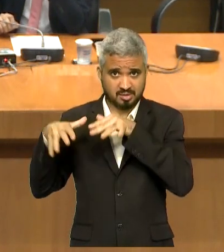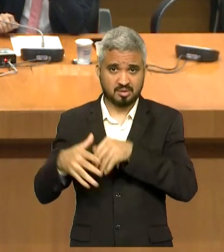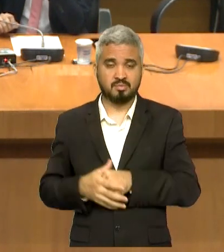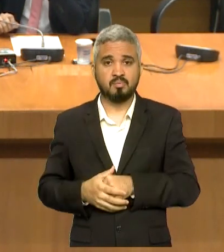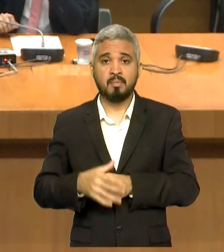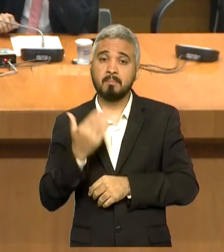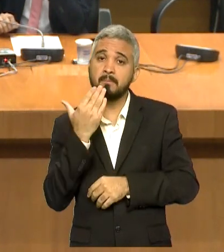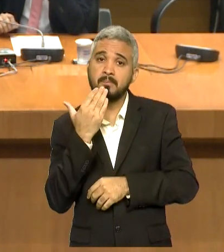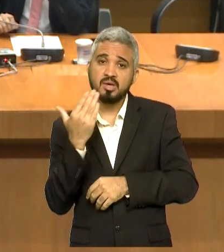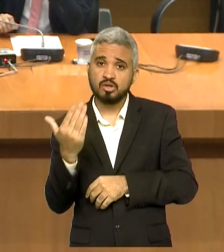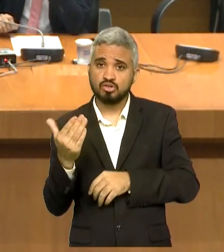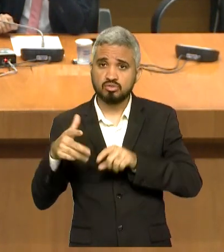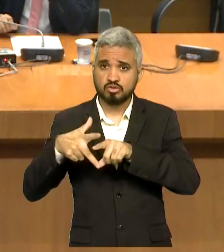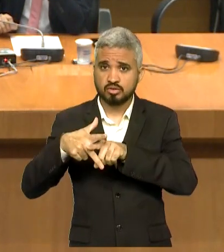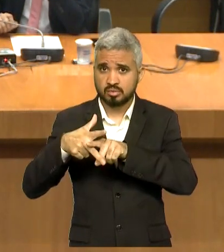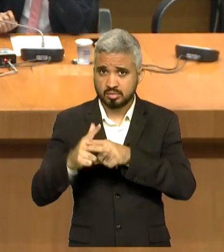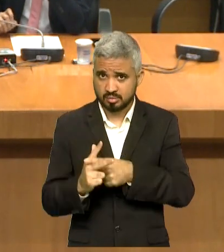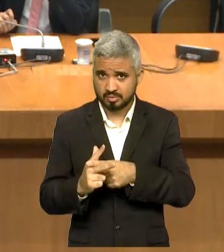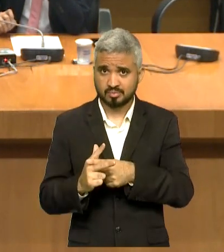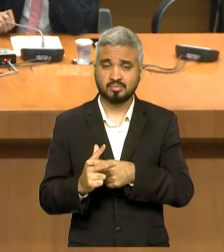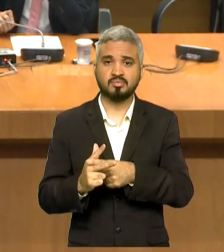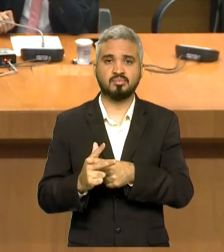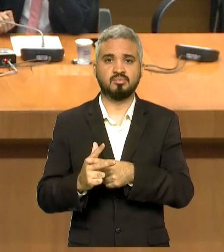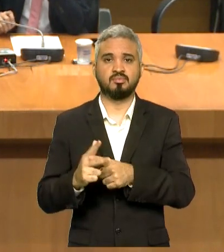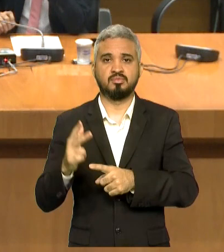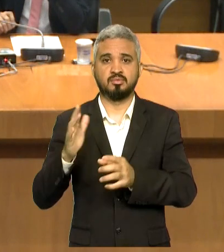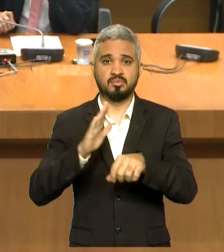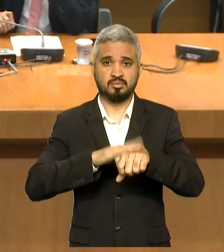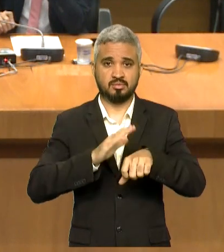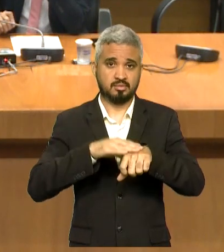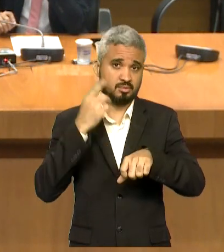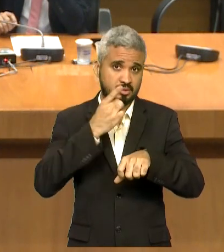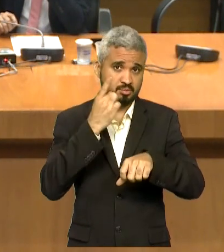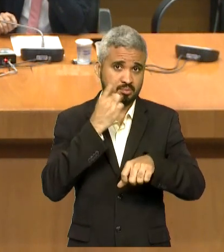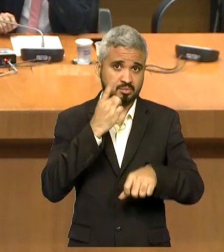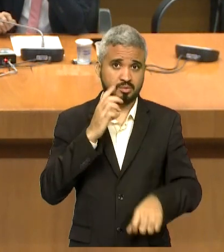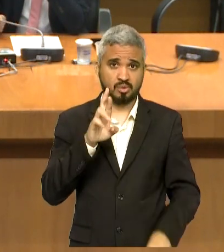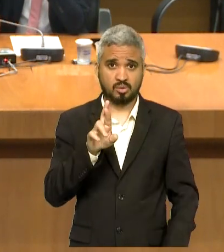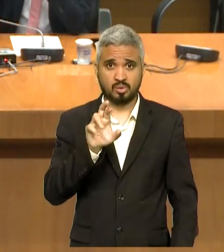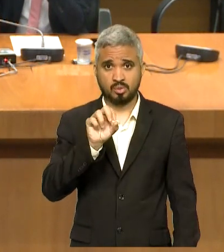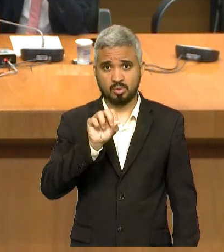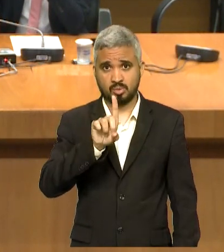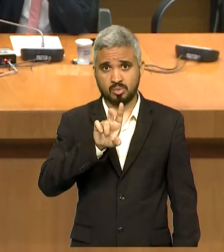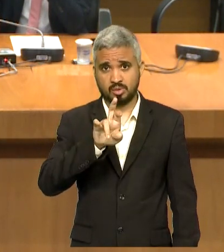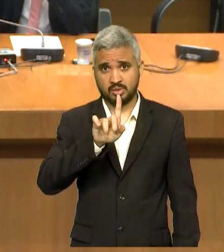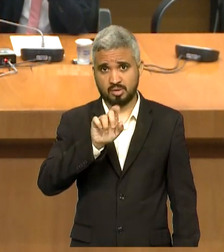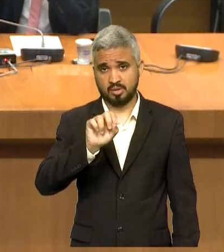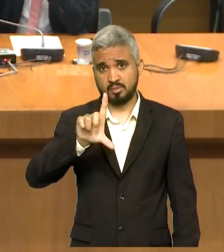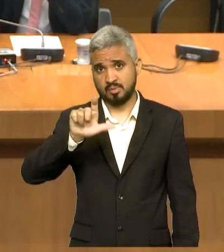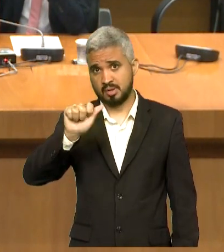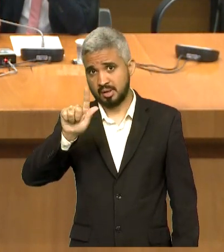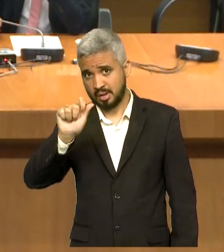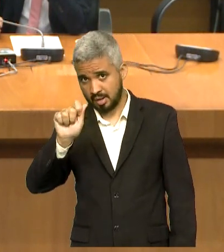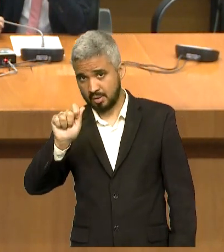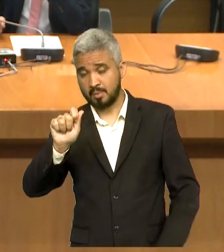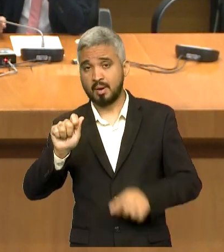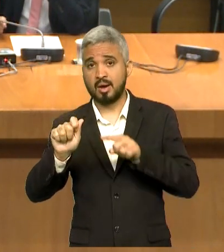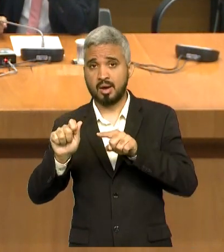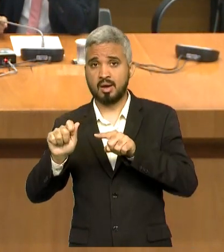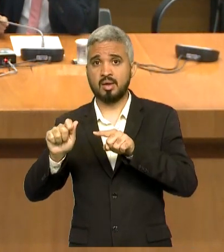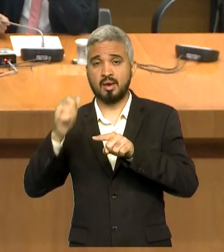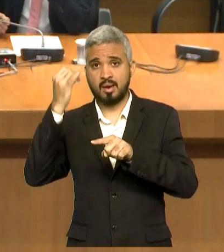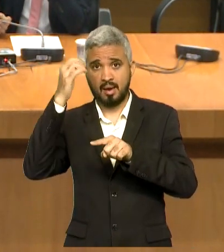de retificação por parte do deputado Rodrigo Lago, e o pedido foi submetido ao exame